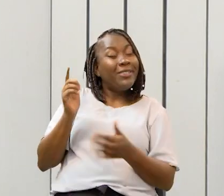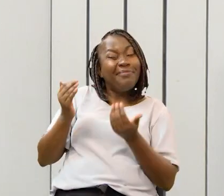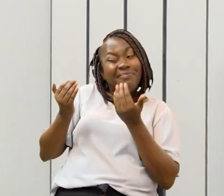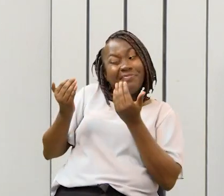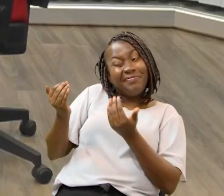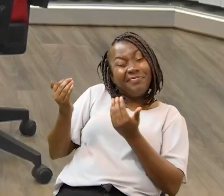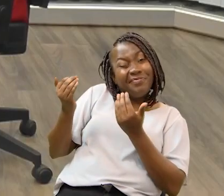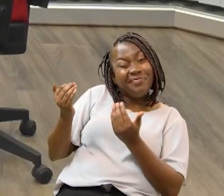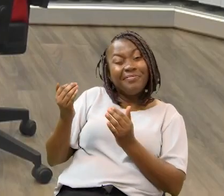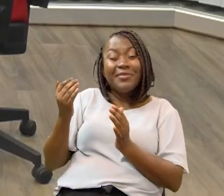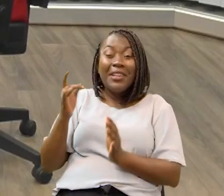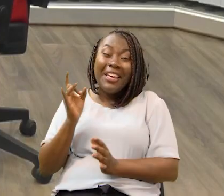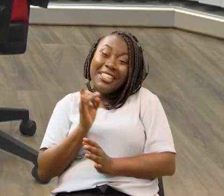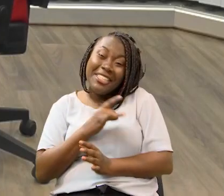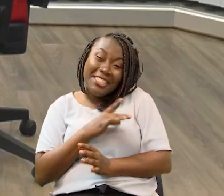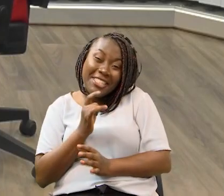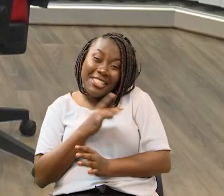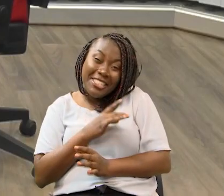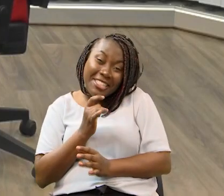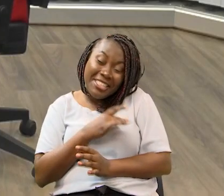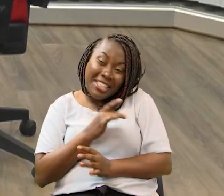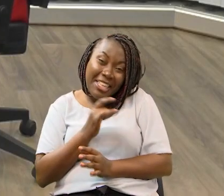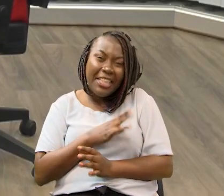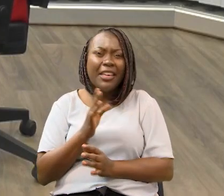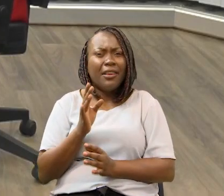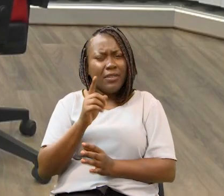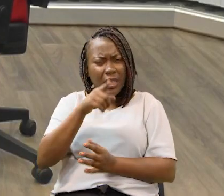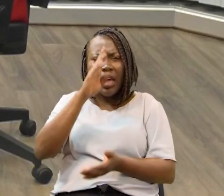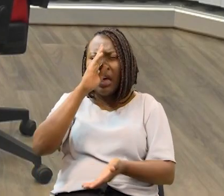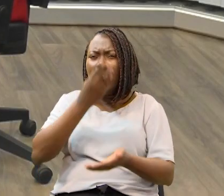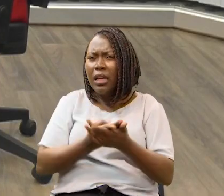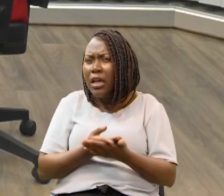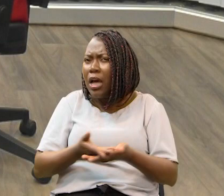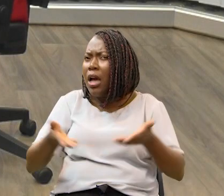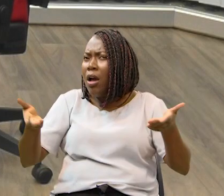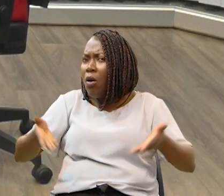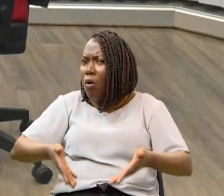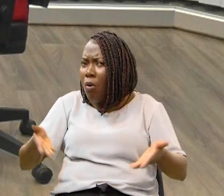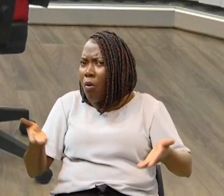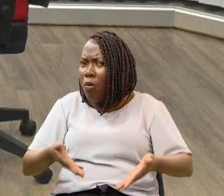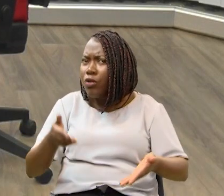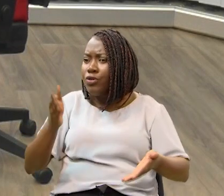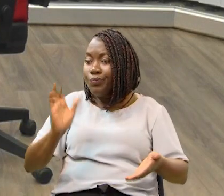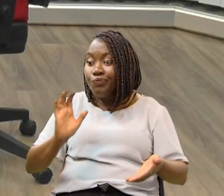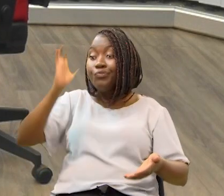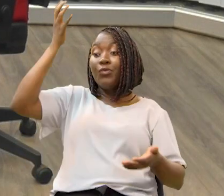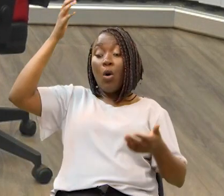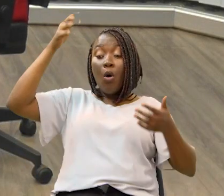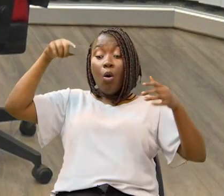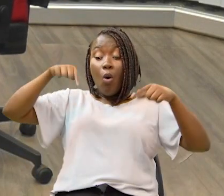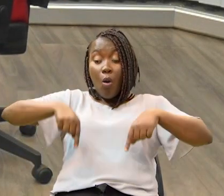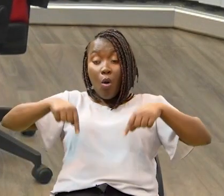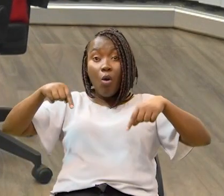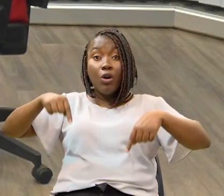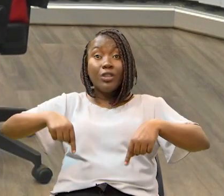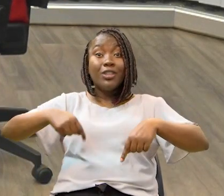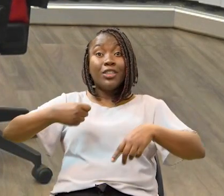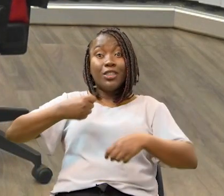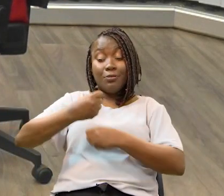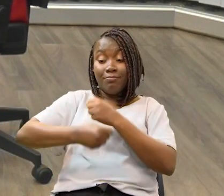pé atrás, ficam ainda com um pouco de receio, com um pouco de medo, né? Você acredita que hoje, na situação de hoje, nós estamos vivendo